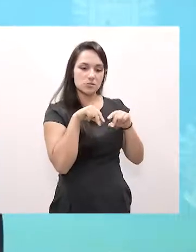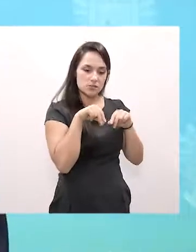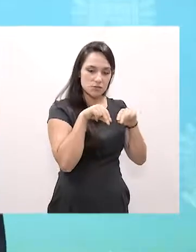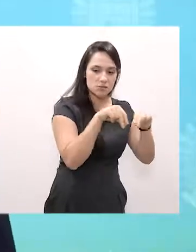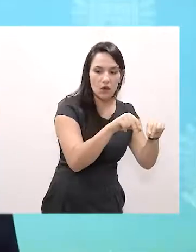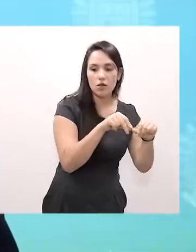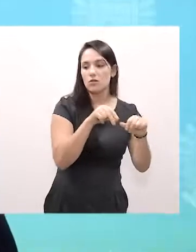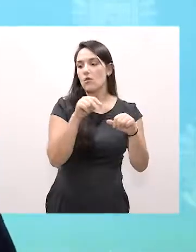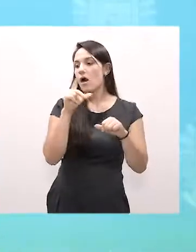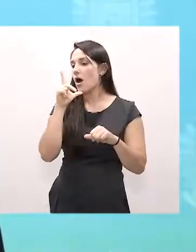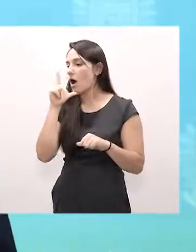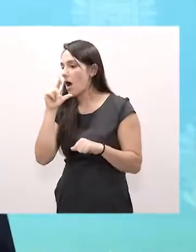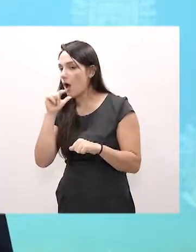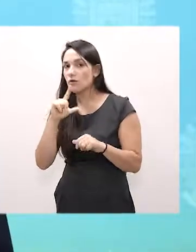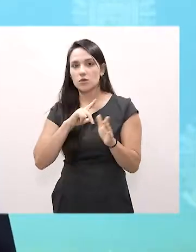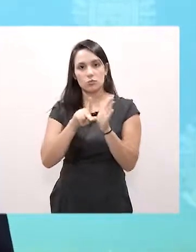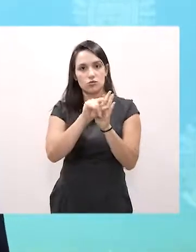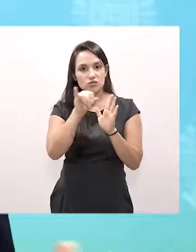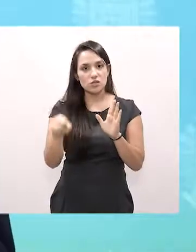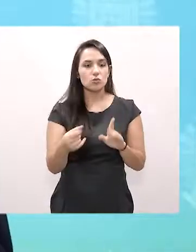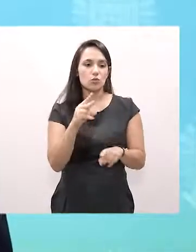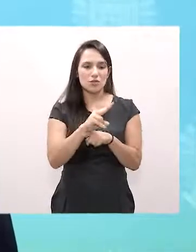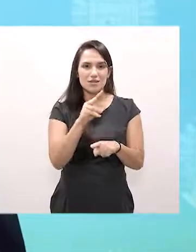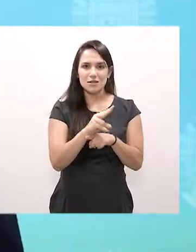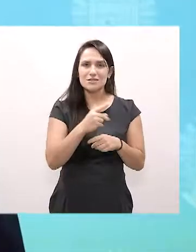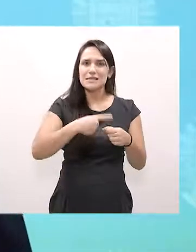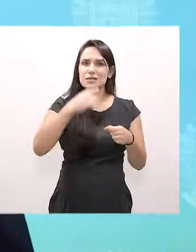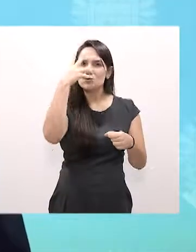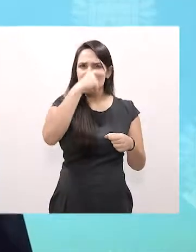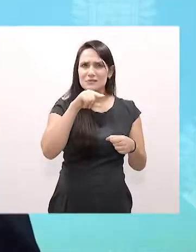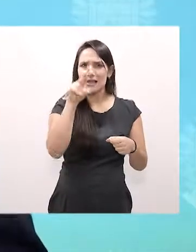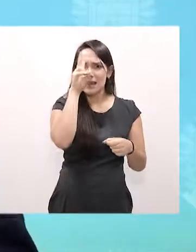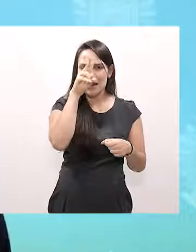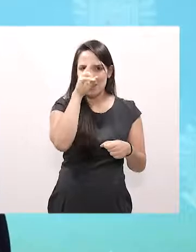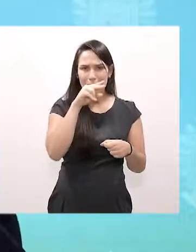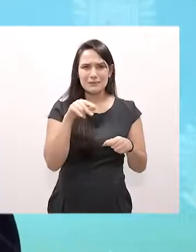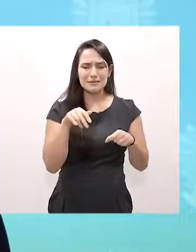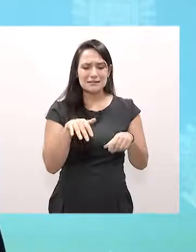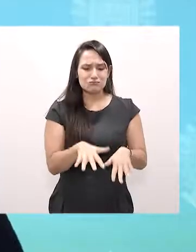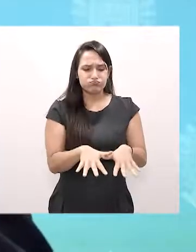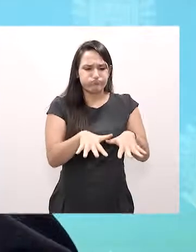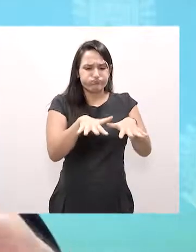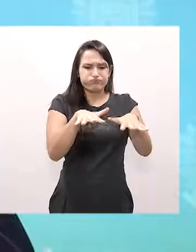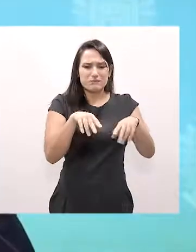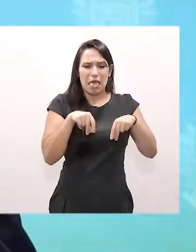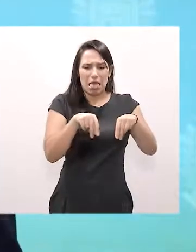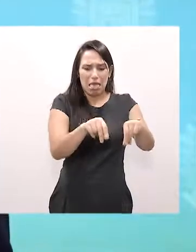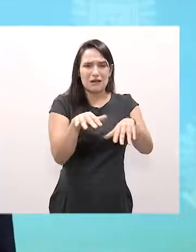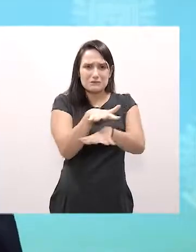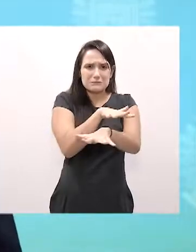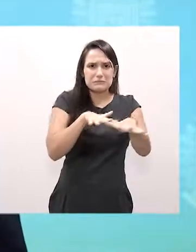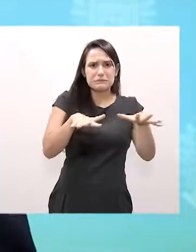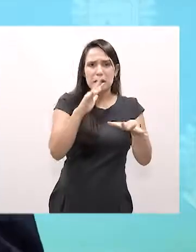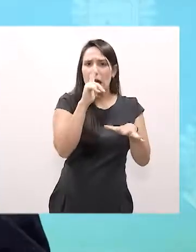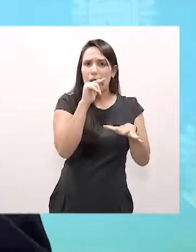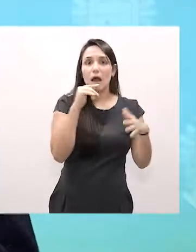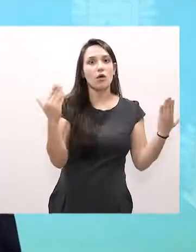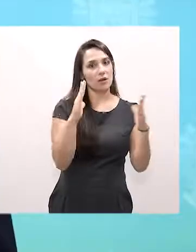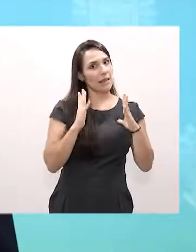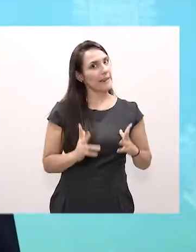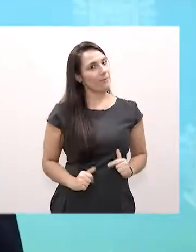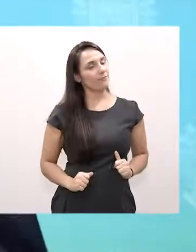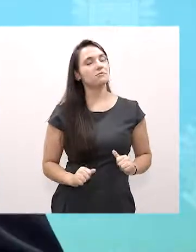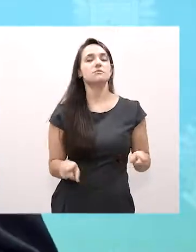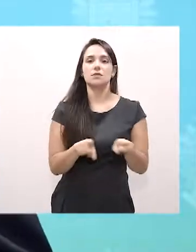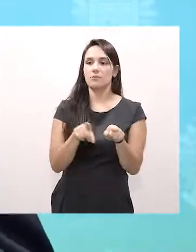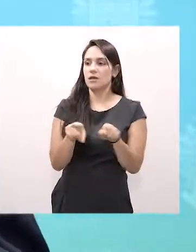e Água, né? Eu acho que esse é um ponto fundamental. Iniciamos lá no município de Bonito com resultados excepcionais, quando nós tivemos aquele problema de turvamento